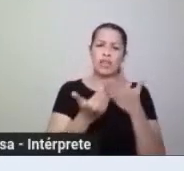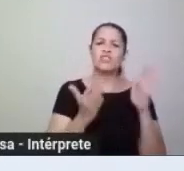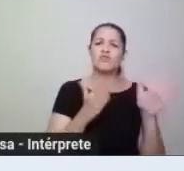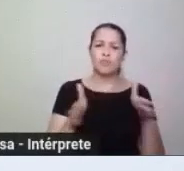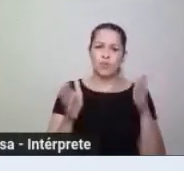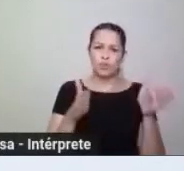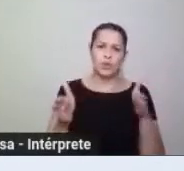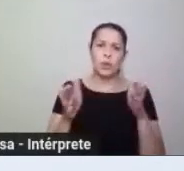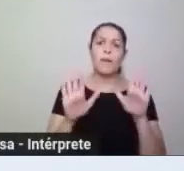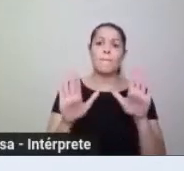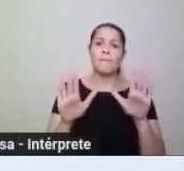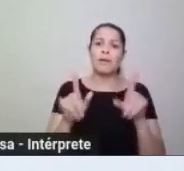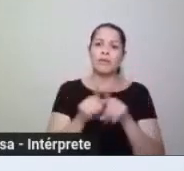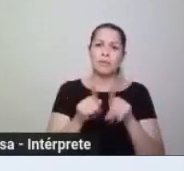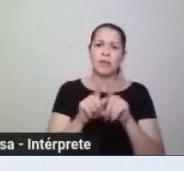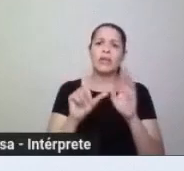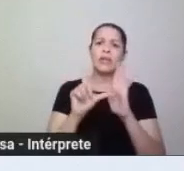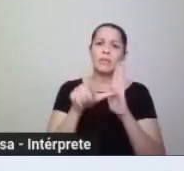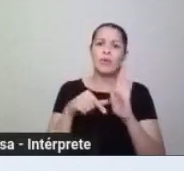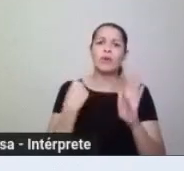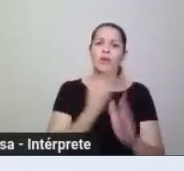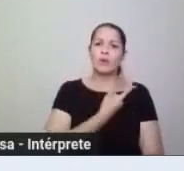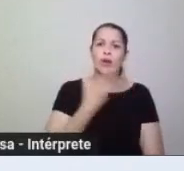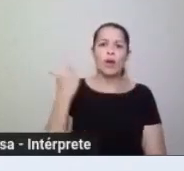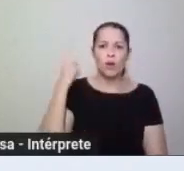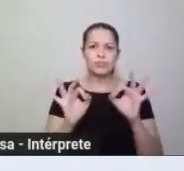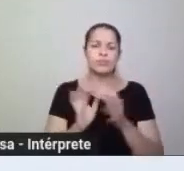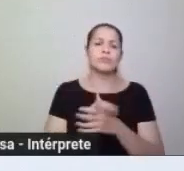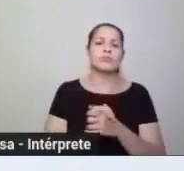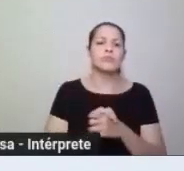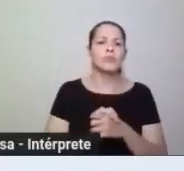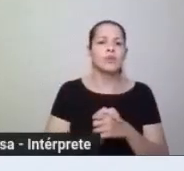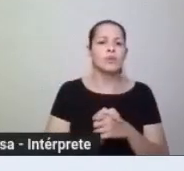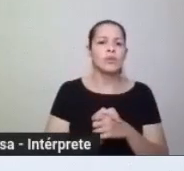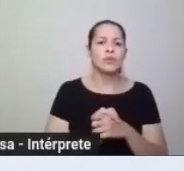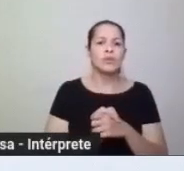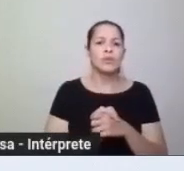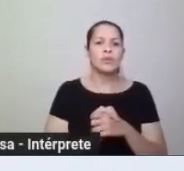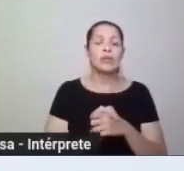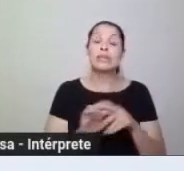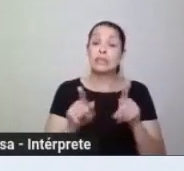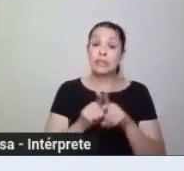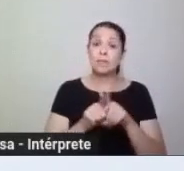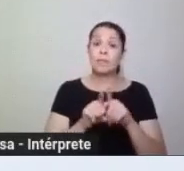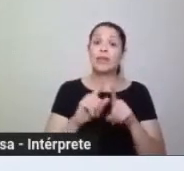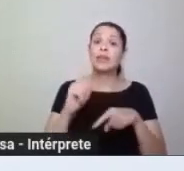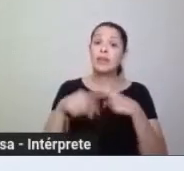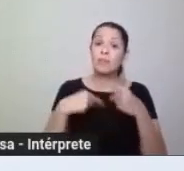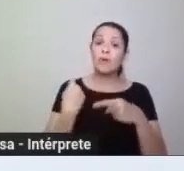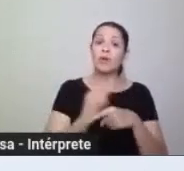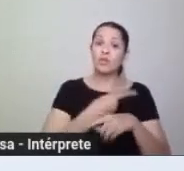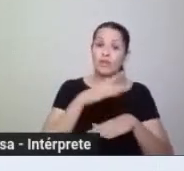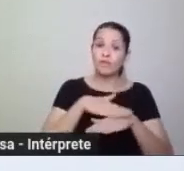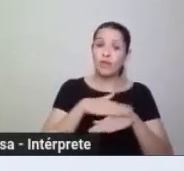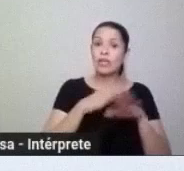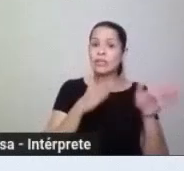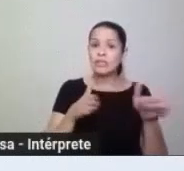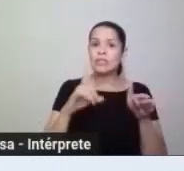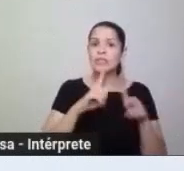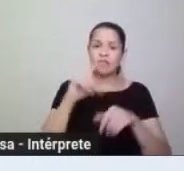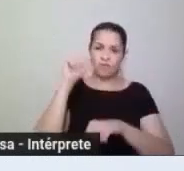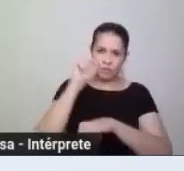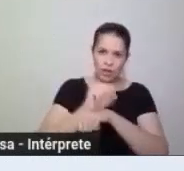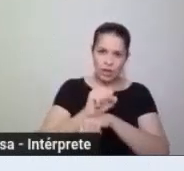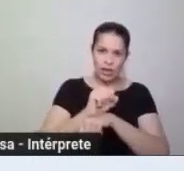mas porém a gente consegue manter a planta em funcionamento. E acaba que a gente fez uma parada, tiramos o